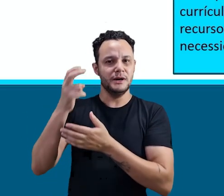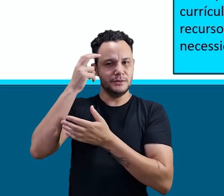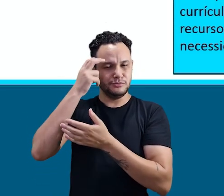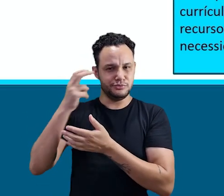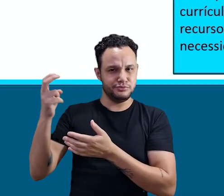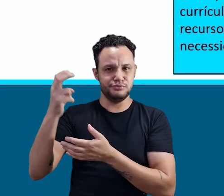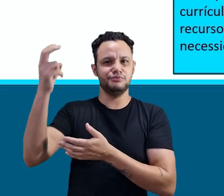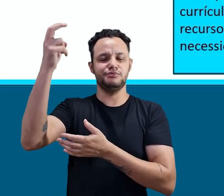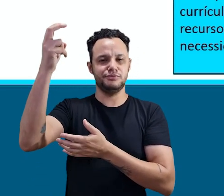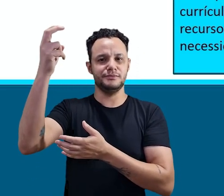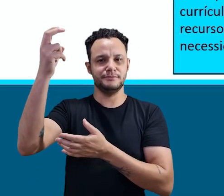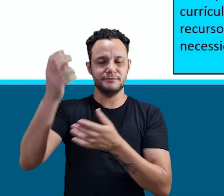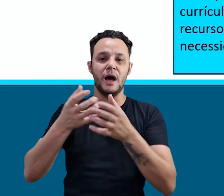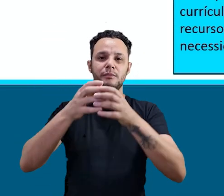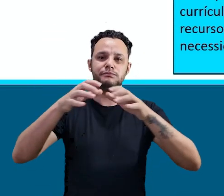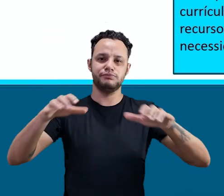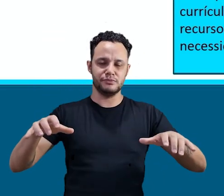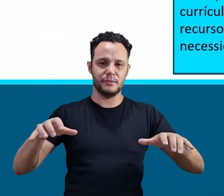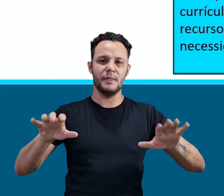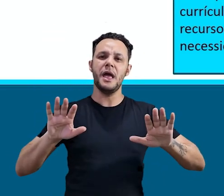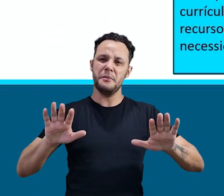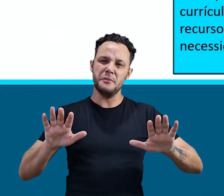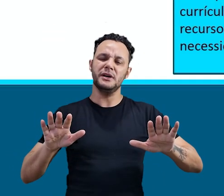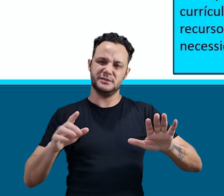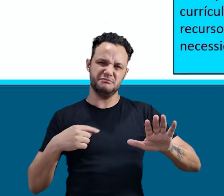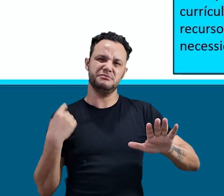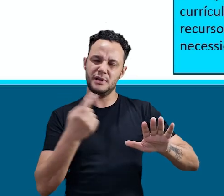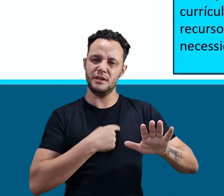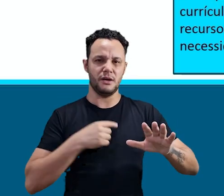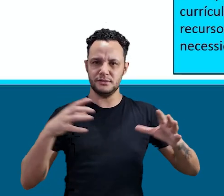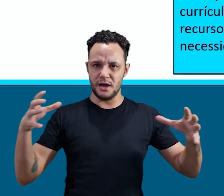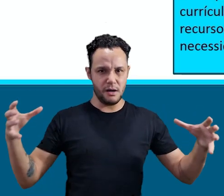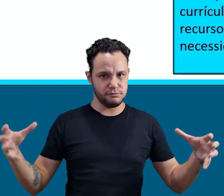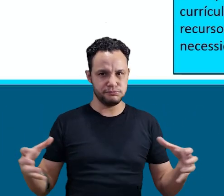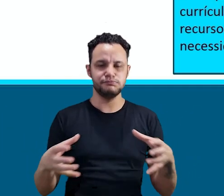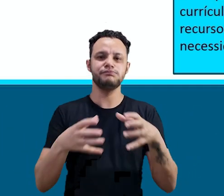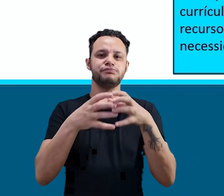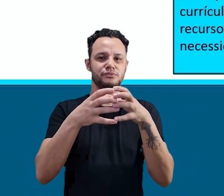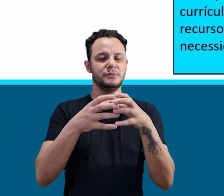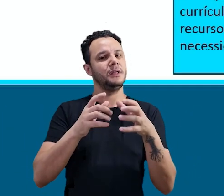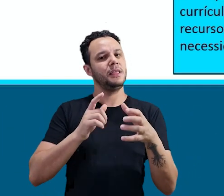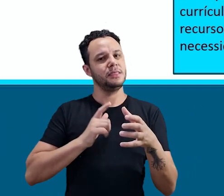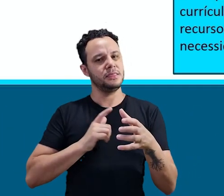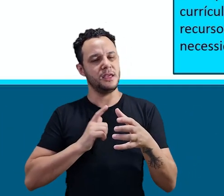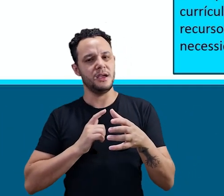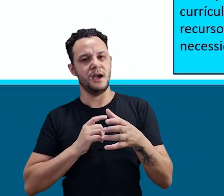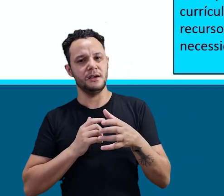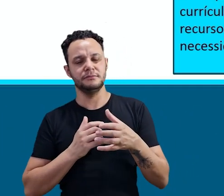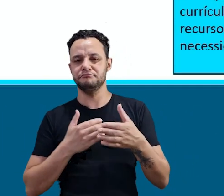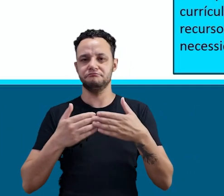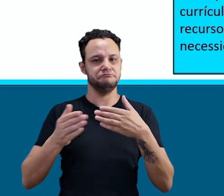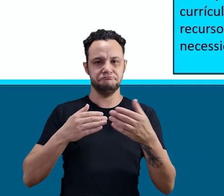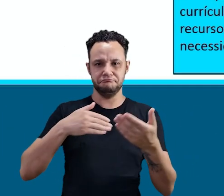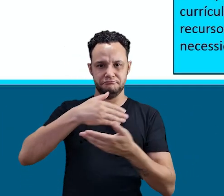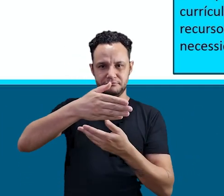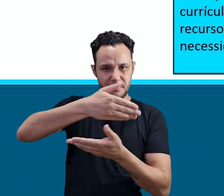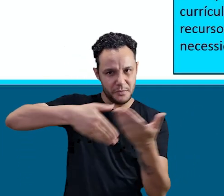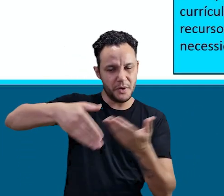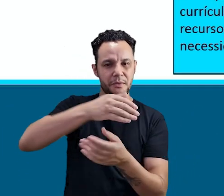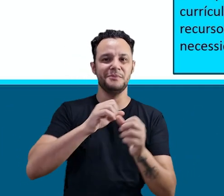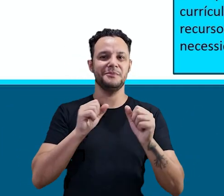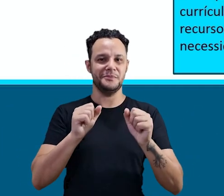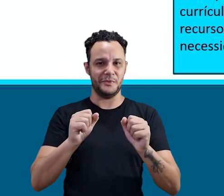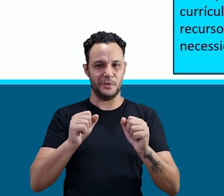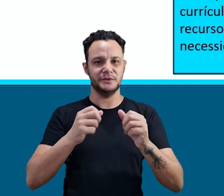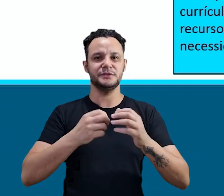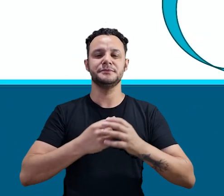altas habilidades. Neste caso, a gente diz que é suplementar. Para o nosso cotidiano, não faz muita diferença qual momento que é complementar e qual